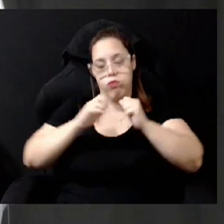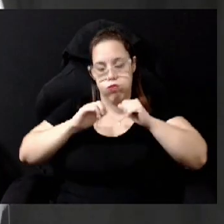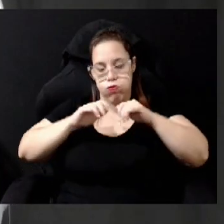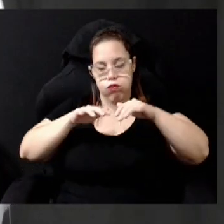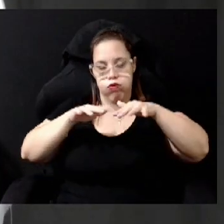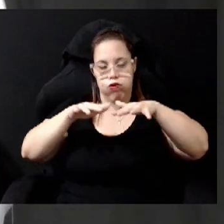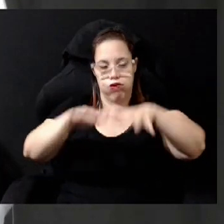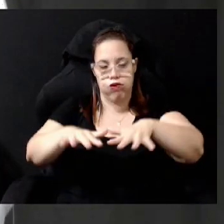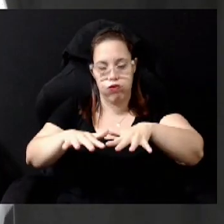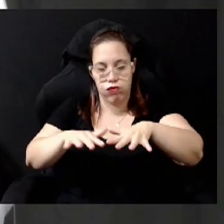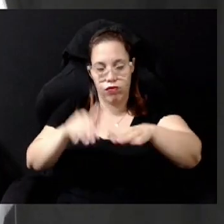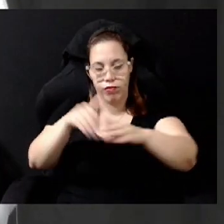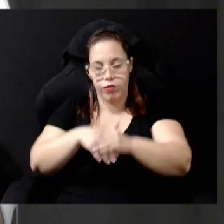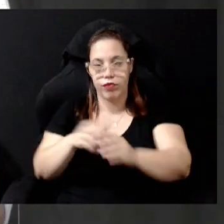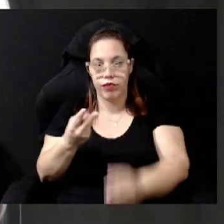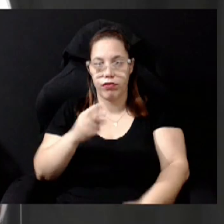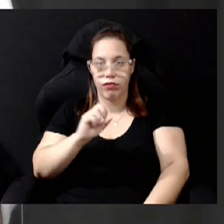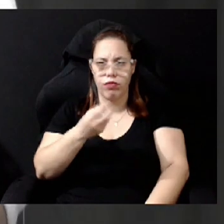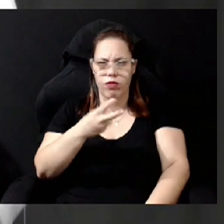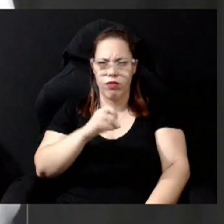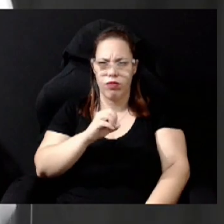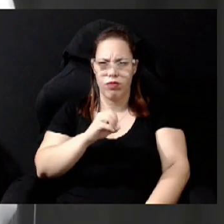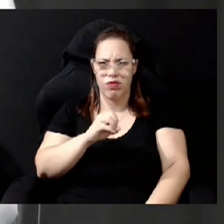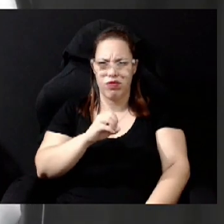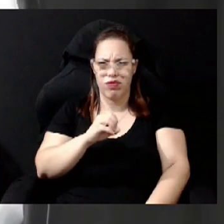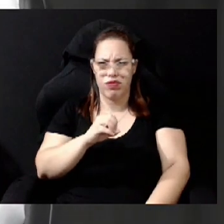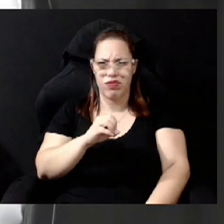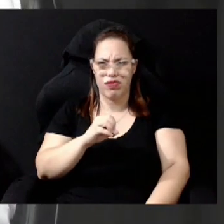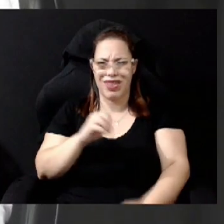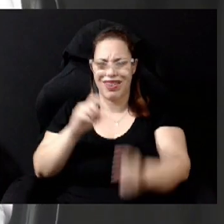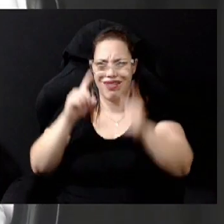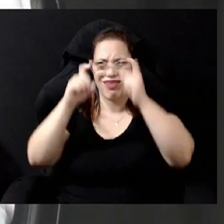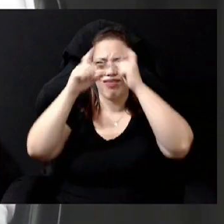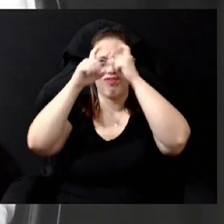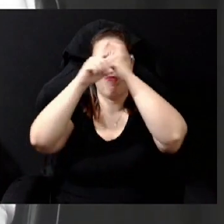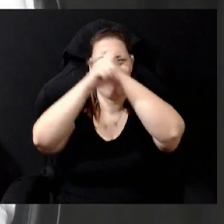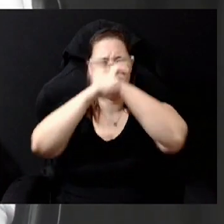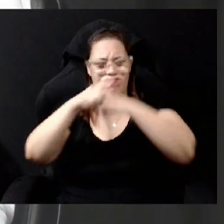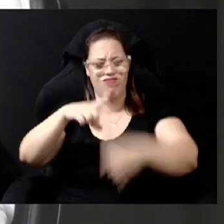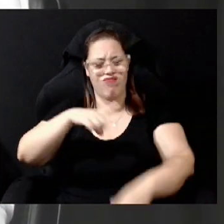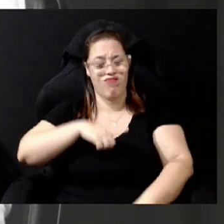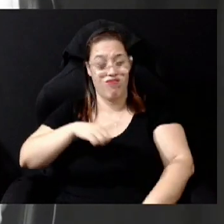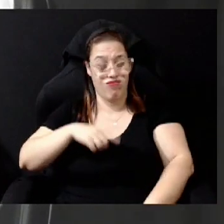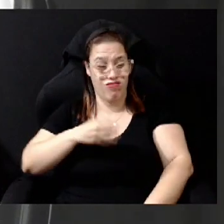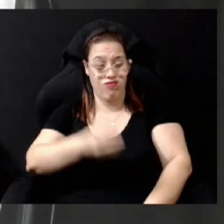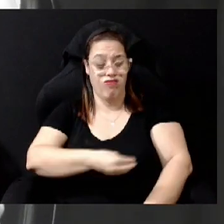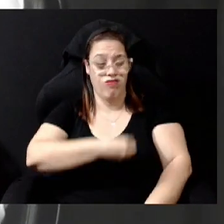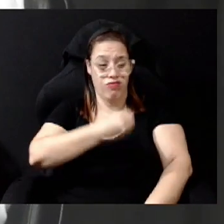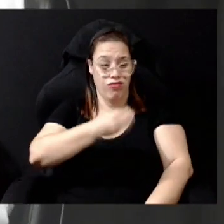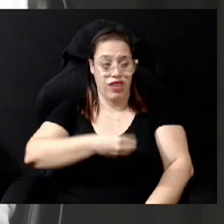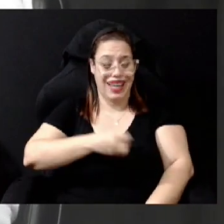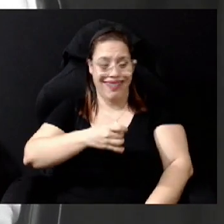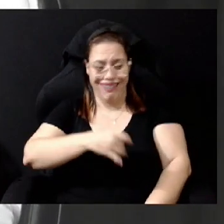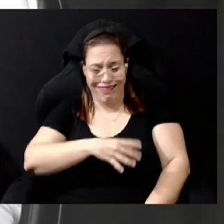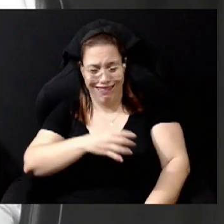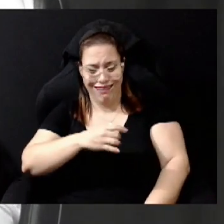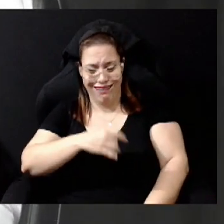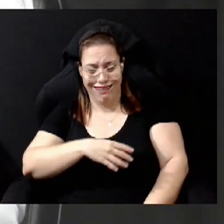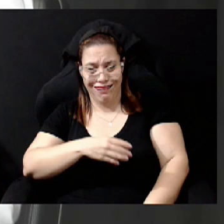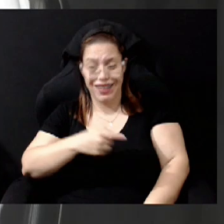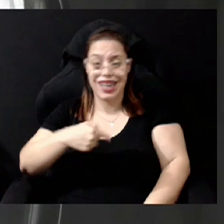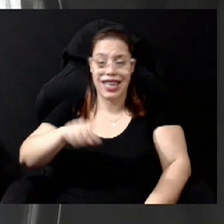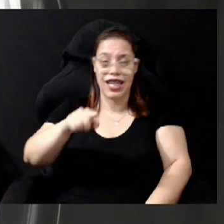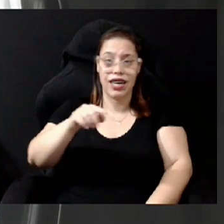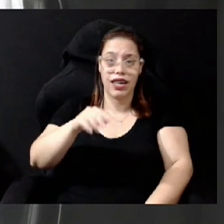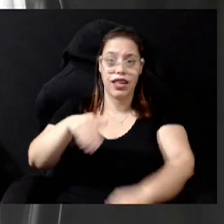de 2020 acho que foi uma das mais difíceis que tivemos na nossa vida, com medo, né? A gente ia para a rua e voltava para